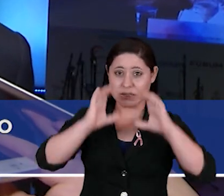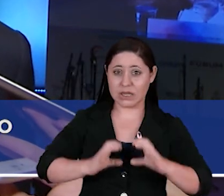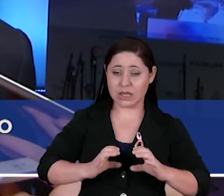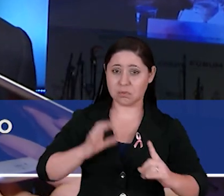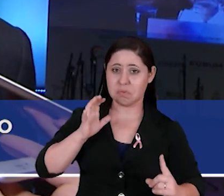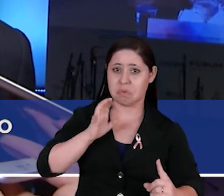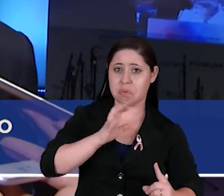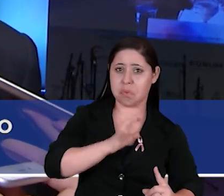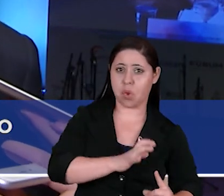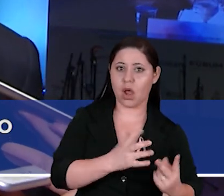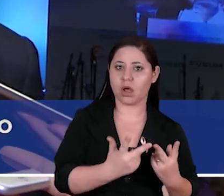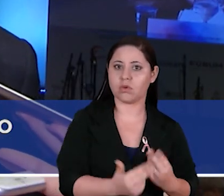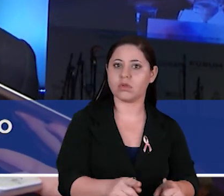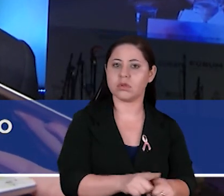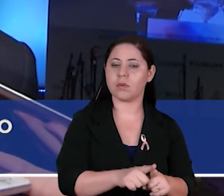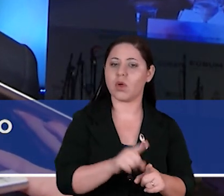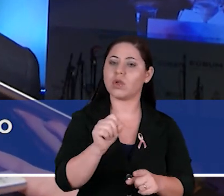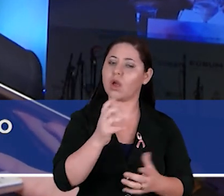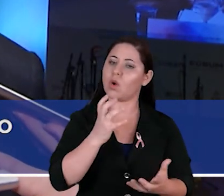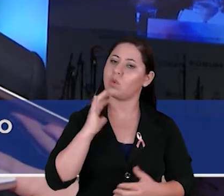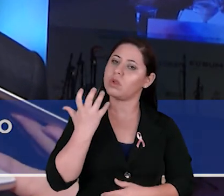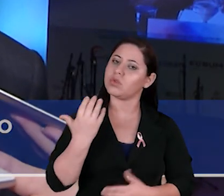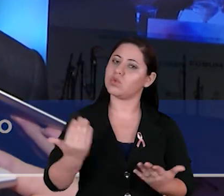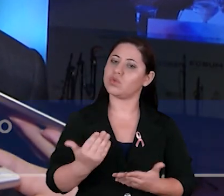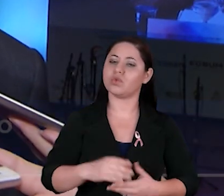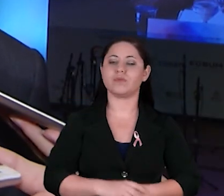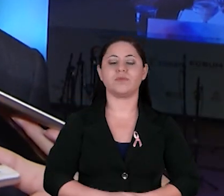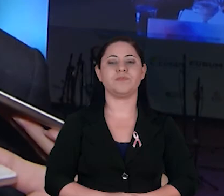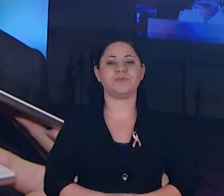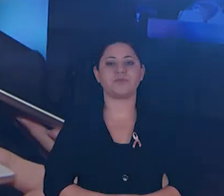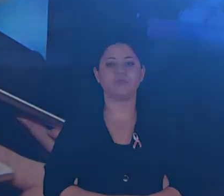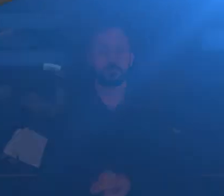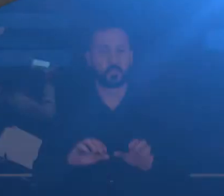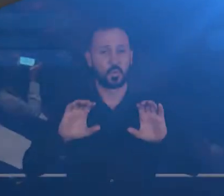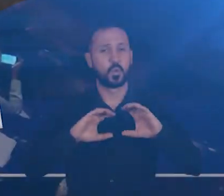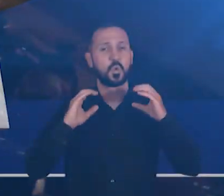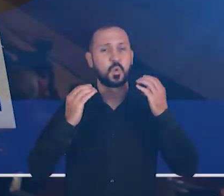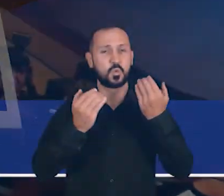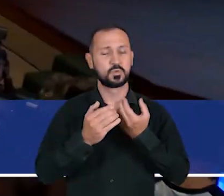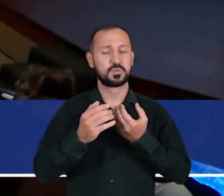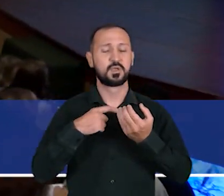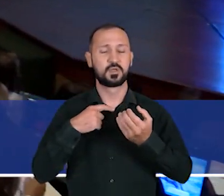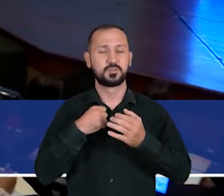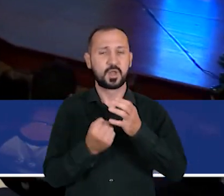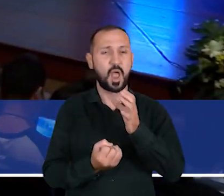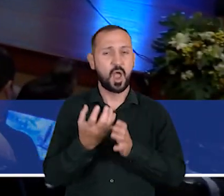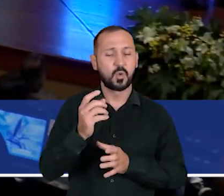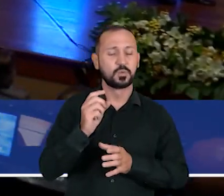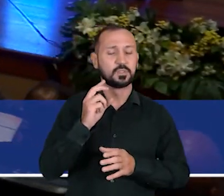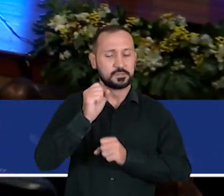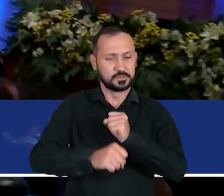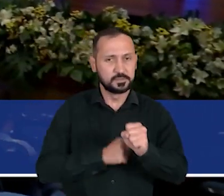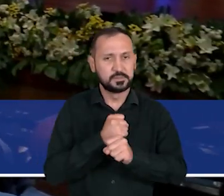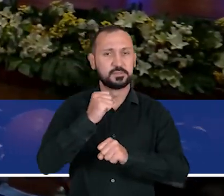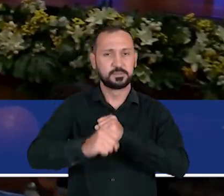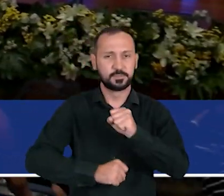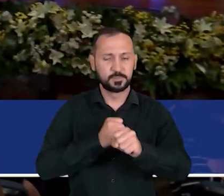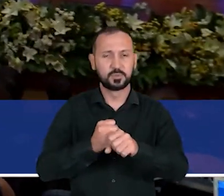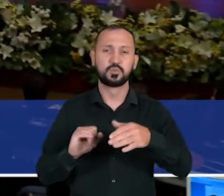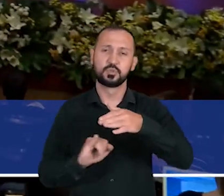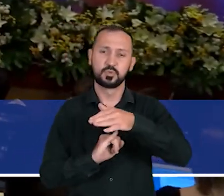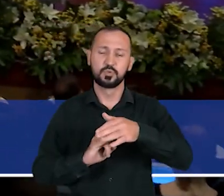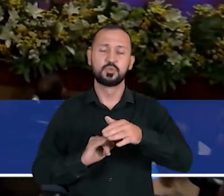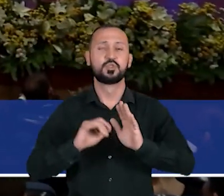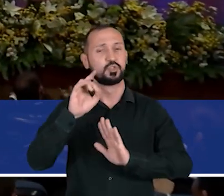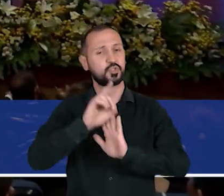depressão, a cidadania está sofrendo uma depressão, que é o que se passa hoje. O congresso, realizado anualmente pelo